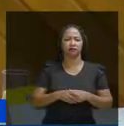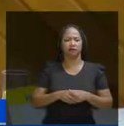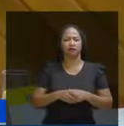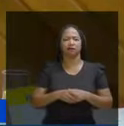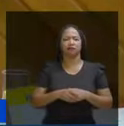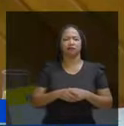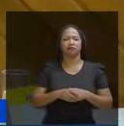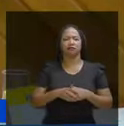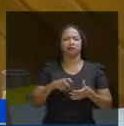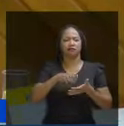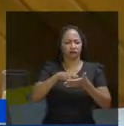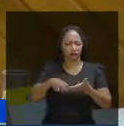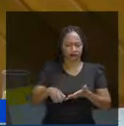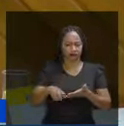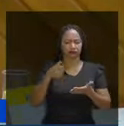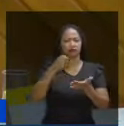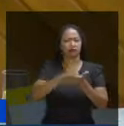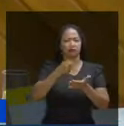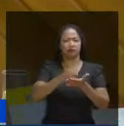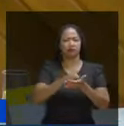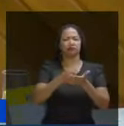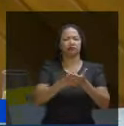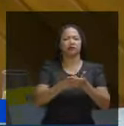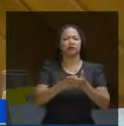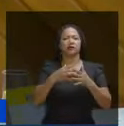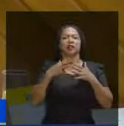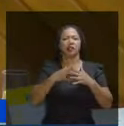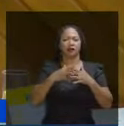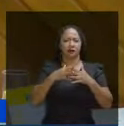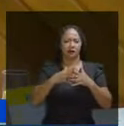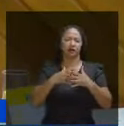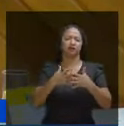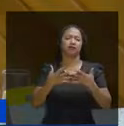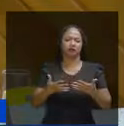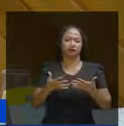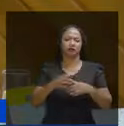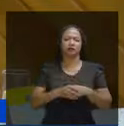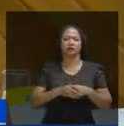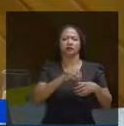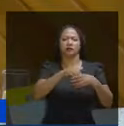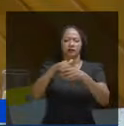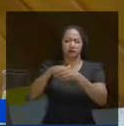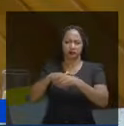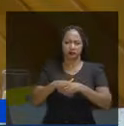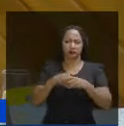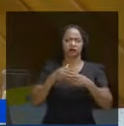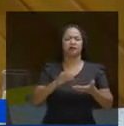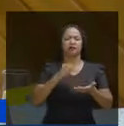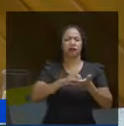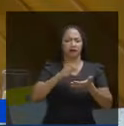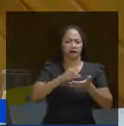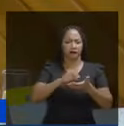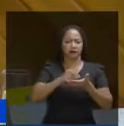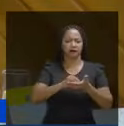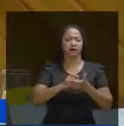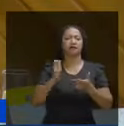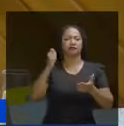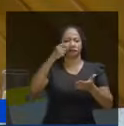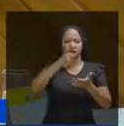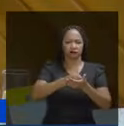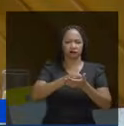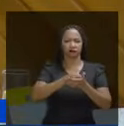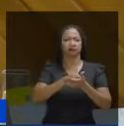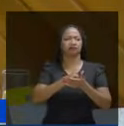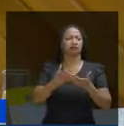consubstancia sanção obrigacional, o que não se confunde com multa eleitoral, que ensejaria a ausência de quitação nos termos do artigo 2º